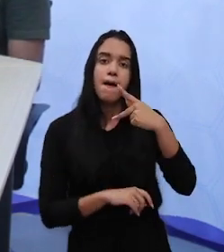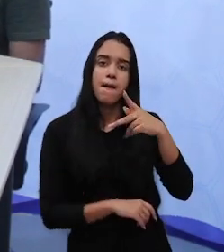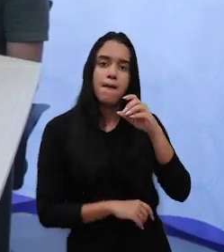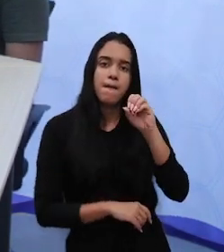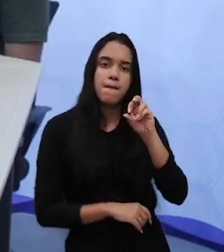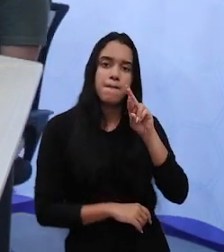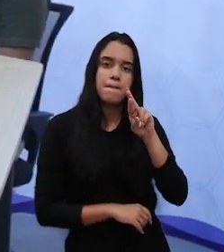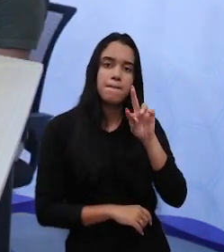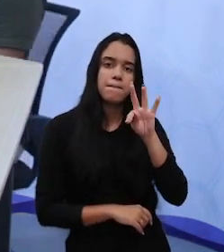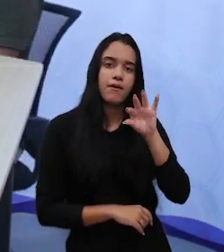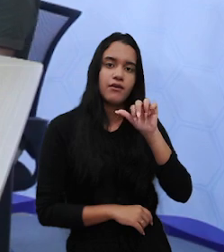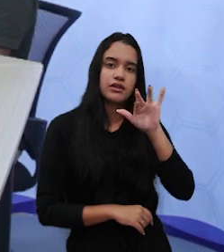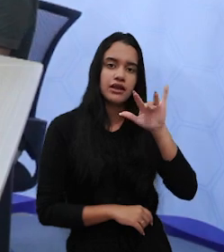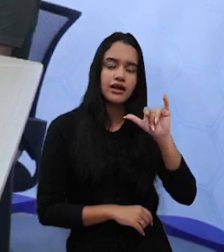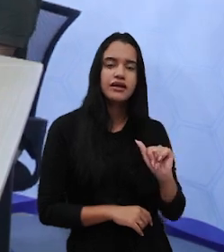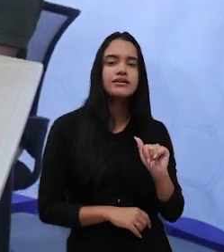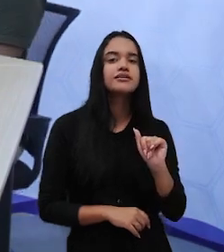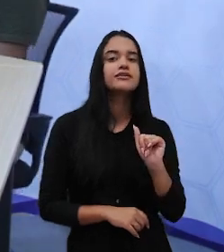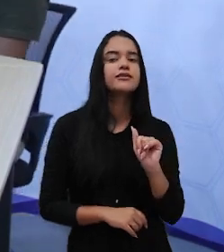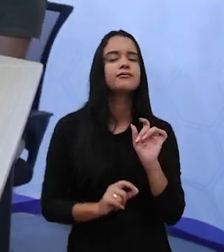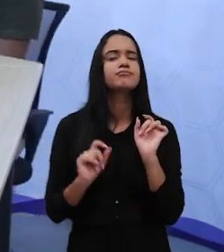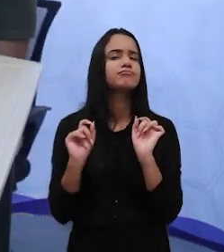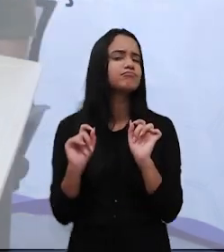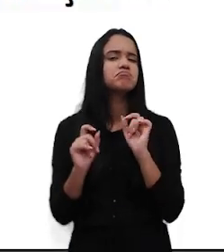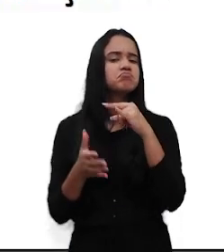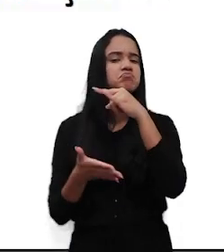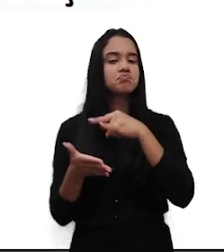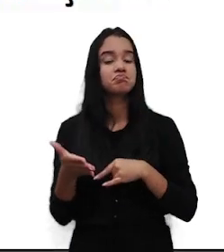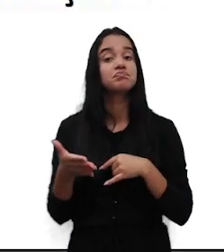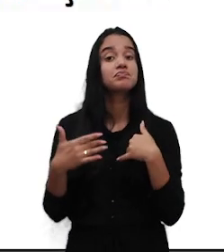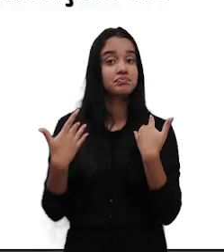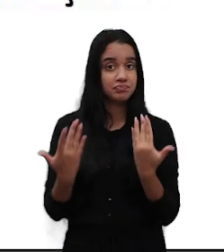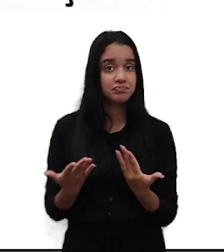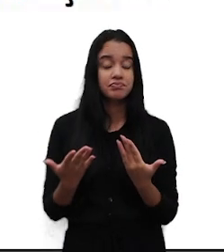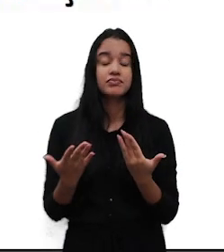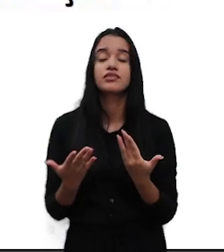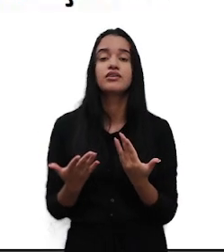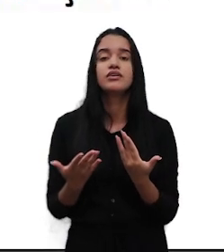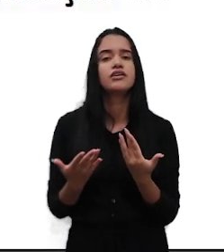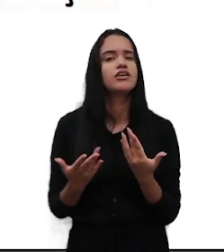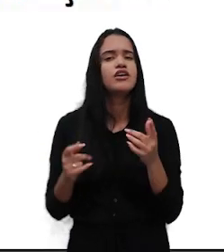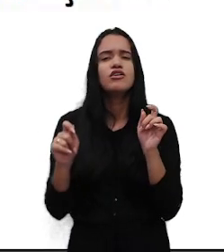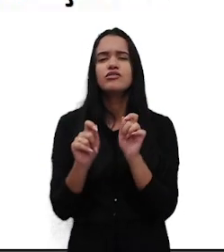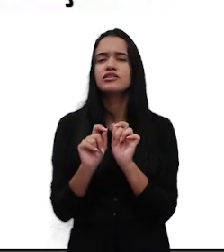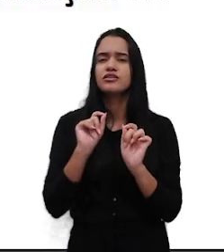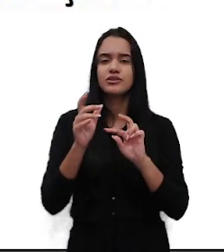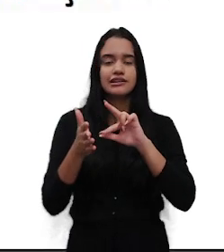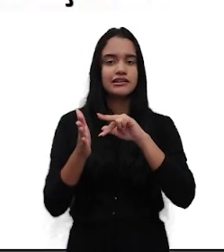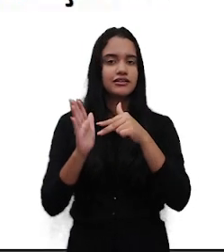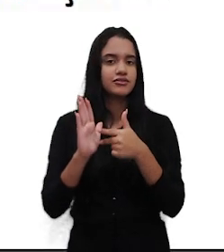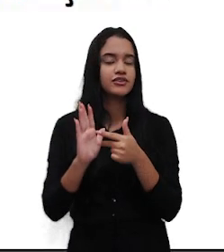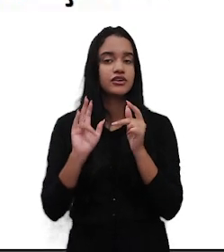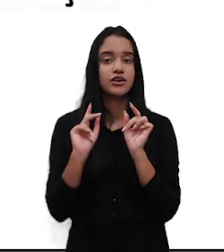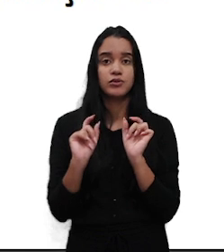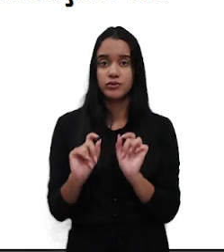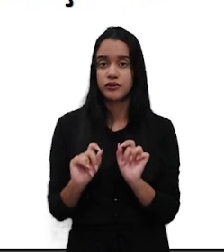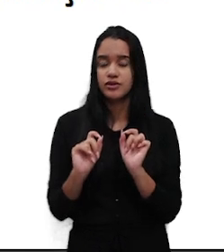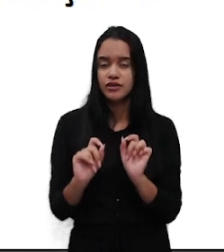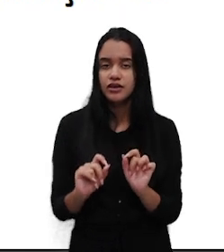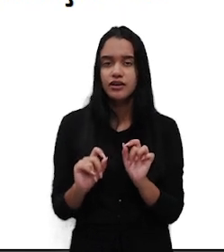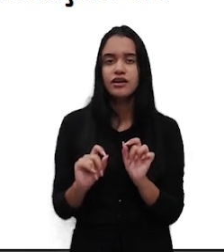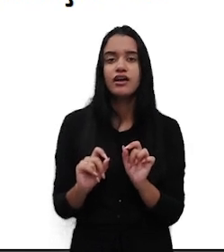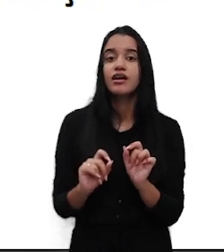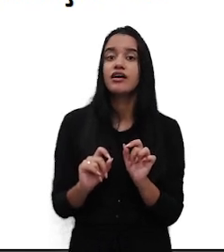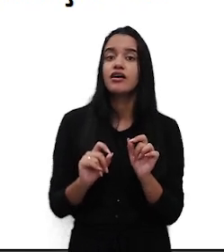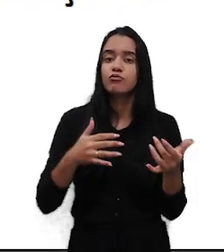Professora, a respeito desse documento, o que a senhora poderia nos dizer? A portaria, né, vai fazer muito parte da